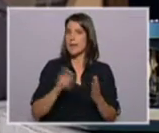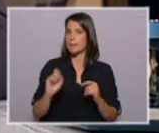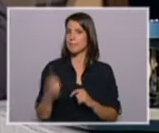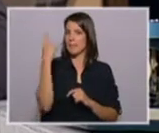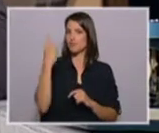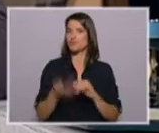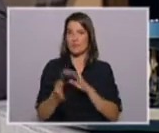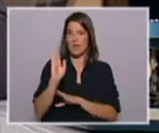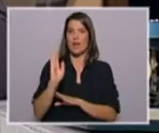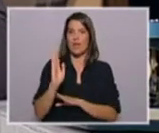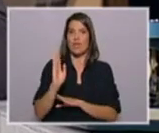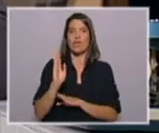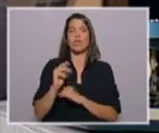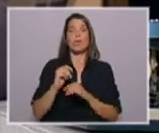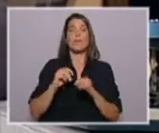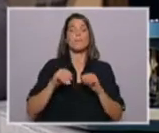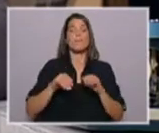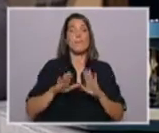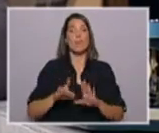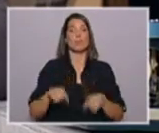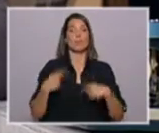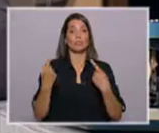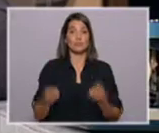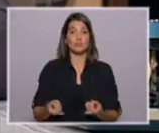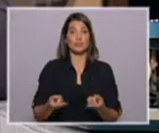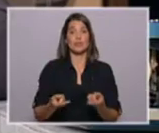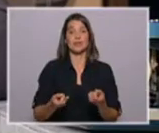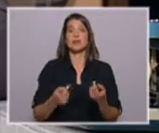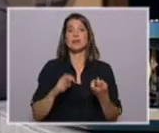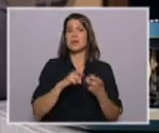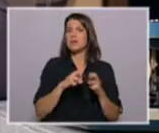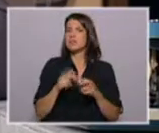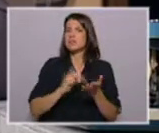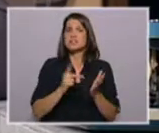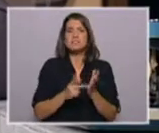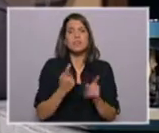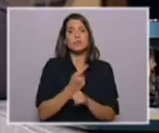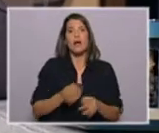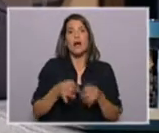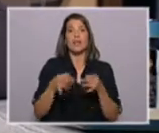que a União Soviética, mas depois houve uma série de questões técnicas que foi adiar.